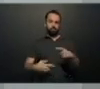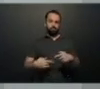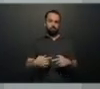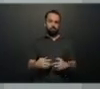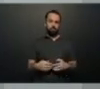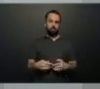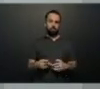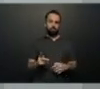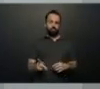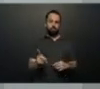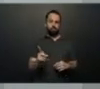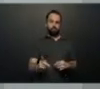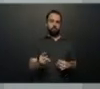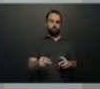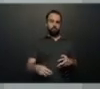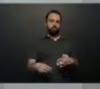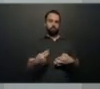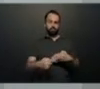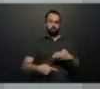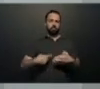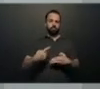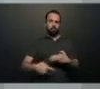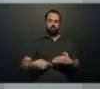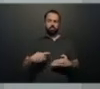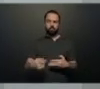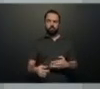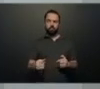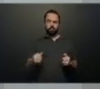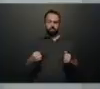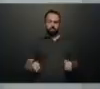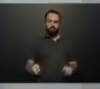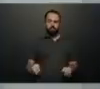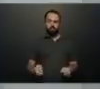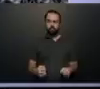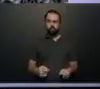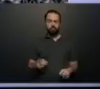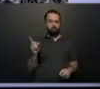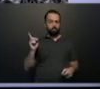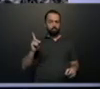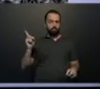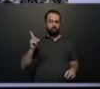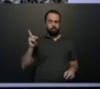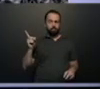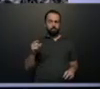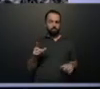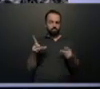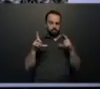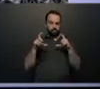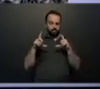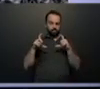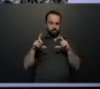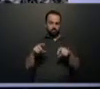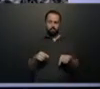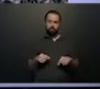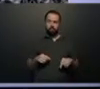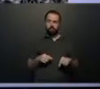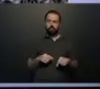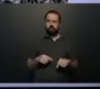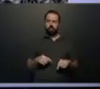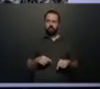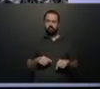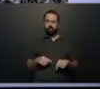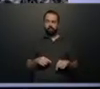sem perder a qualidade original. Nós temos aqui algumas fotos, né, para a gente ter uma ideia